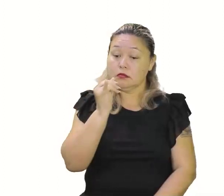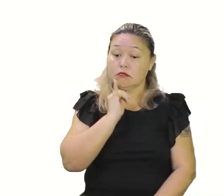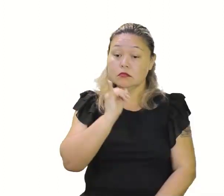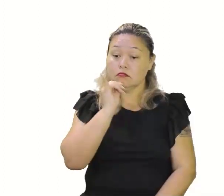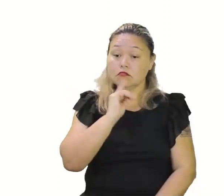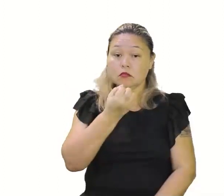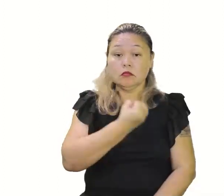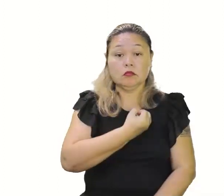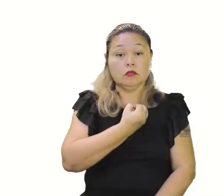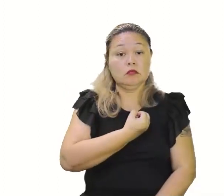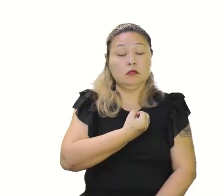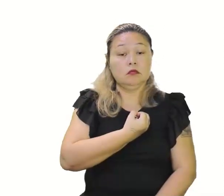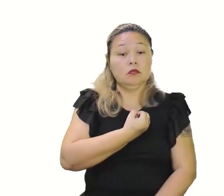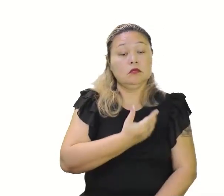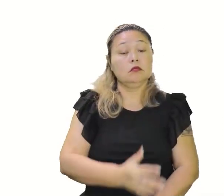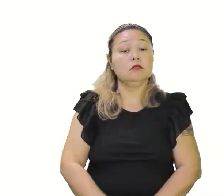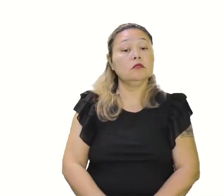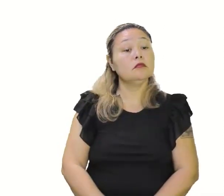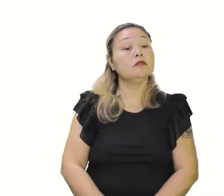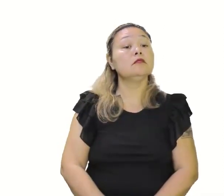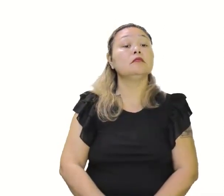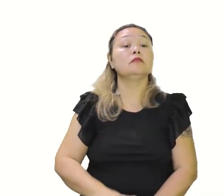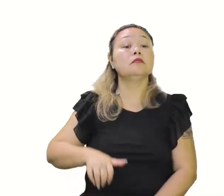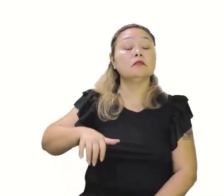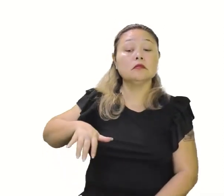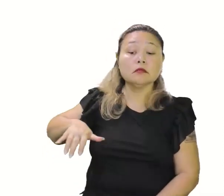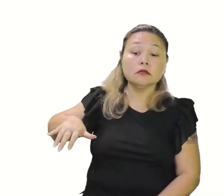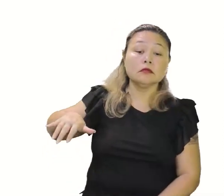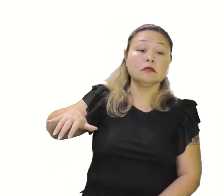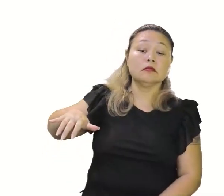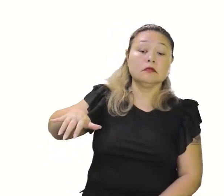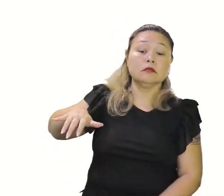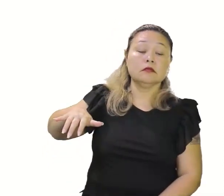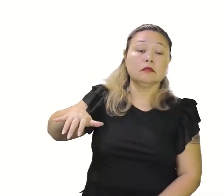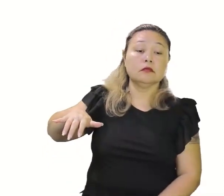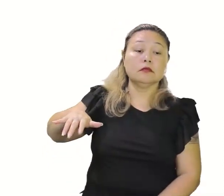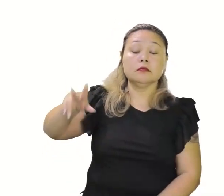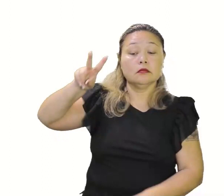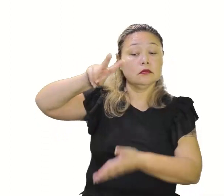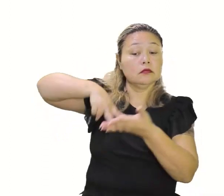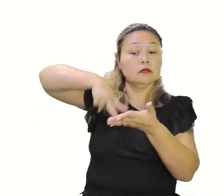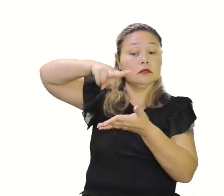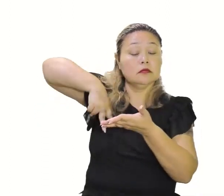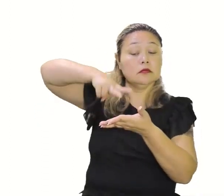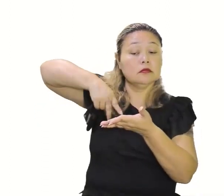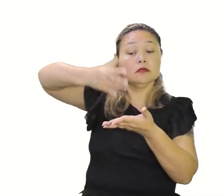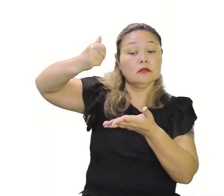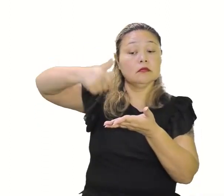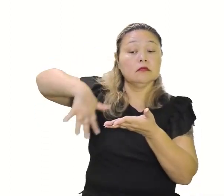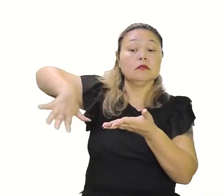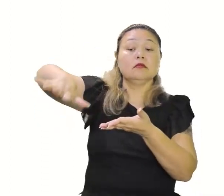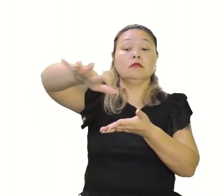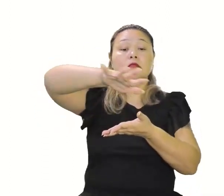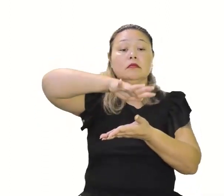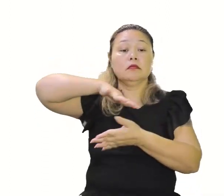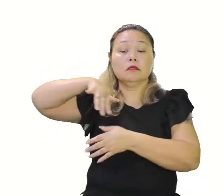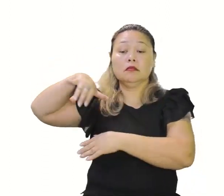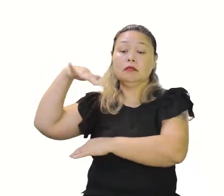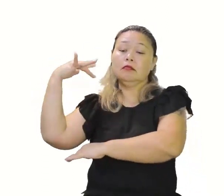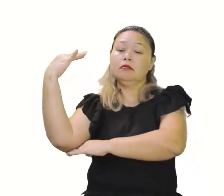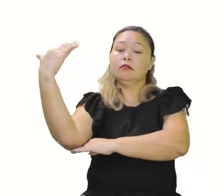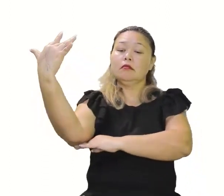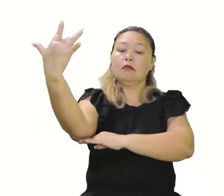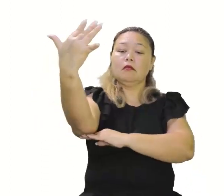No exemplo de número 2, a gente vai ler aí, fazer a leitura com vocês, vamos ver? Uma reserva